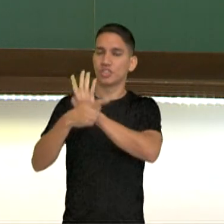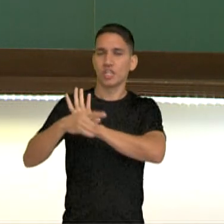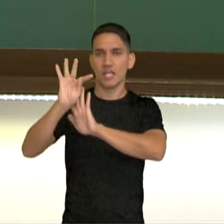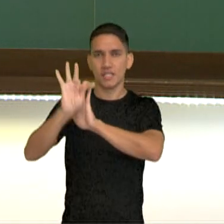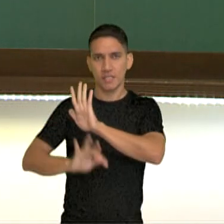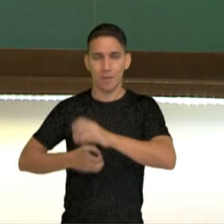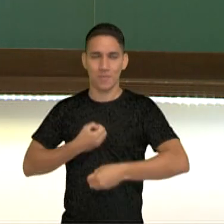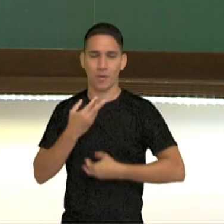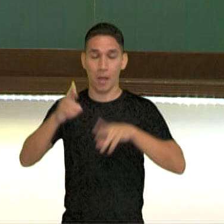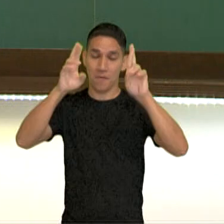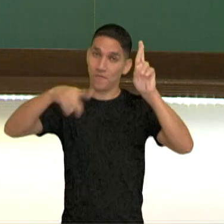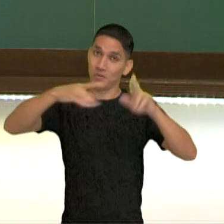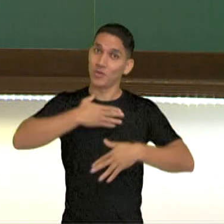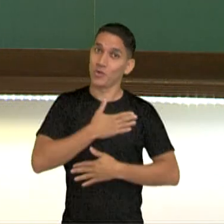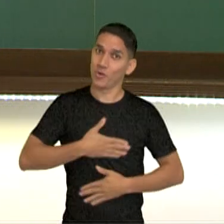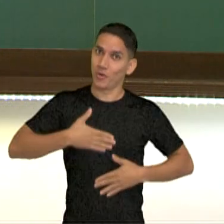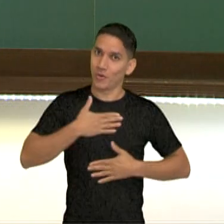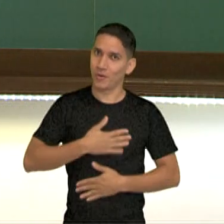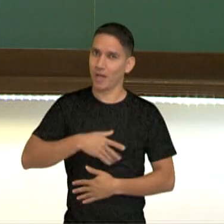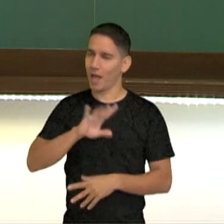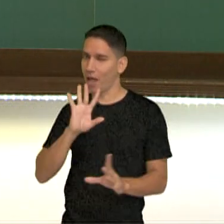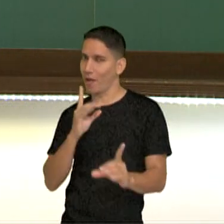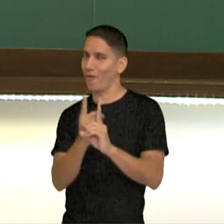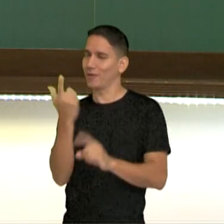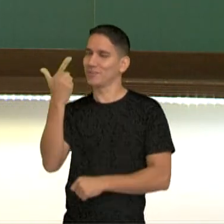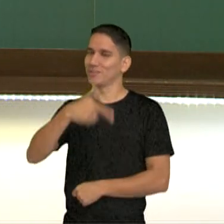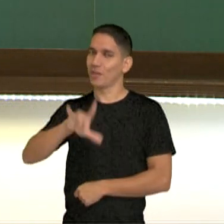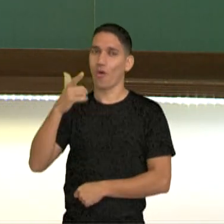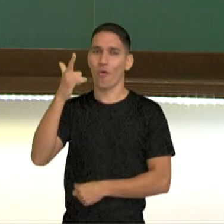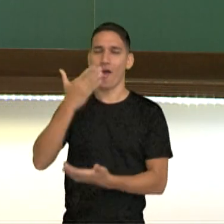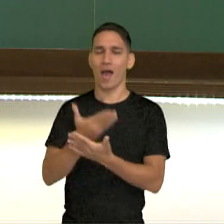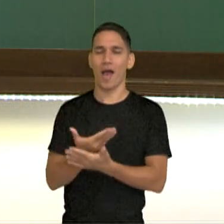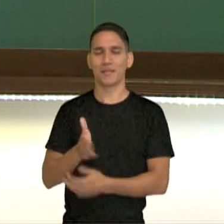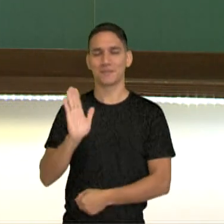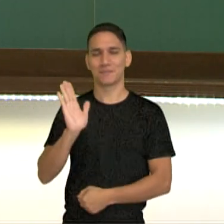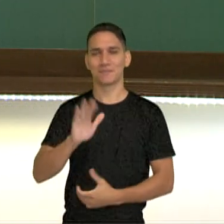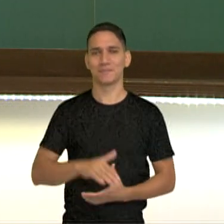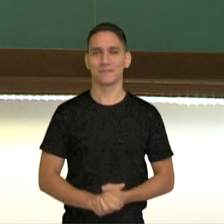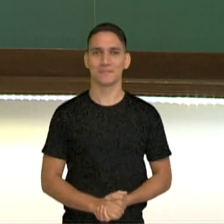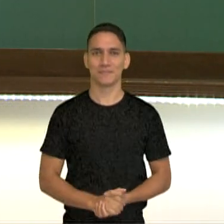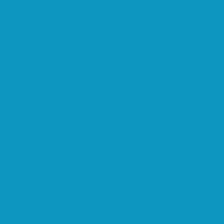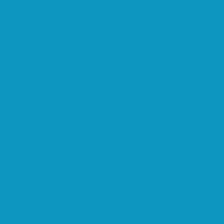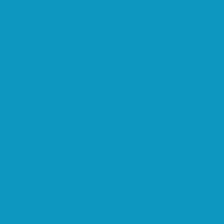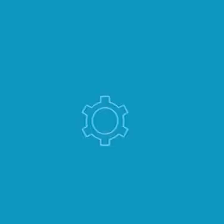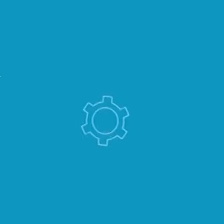Espero que vocês tenham gostado. Vejo vocês na próxima aula. Bye, bye!